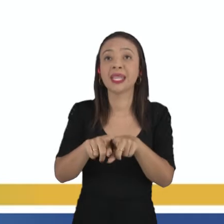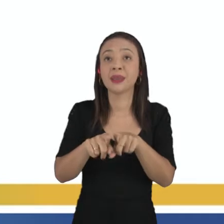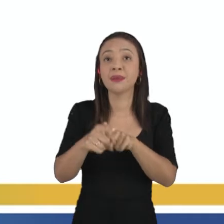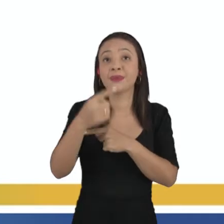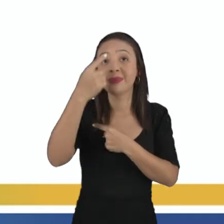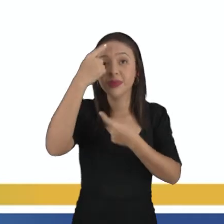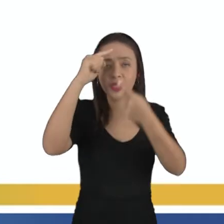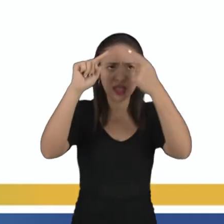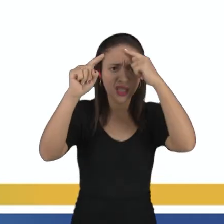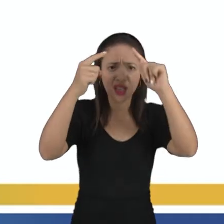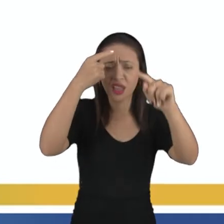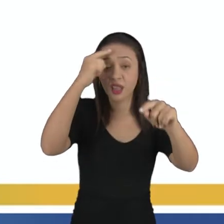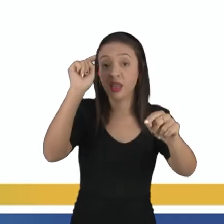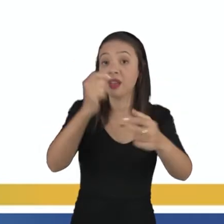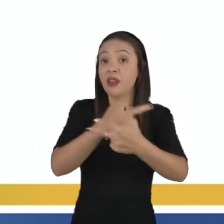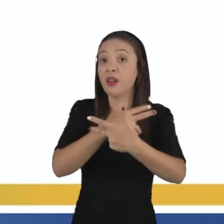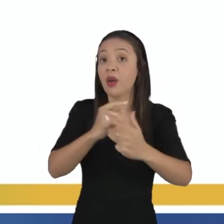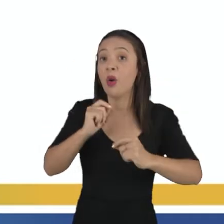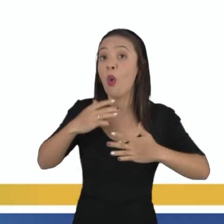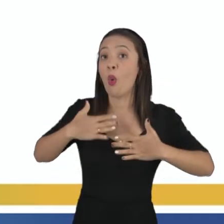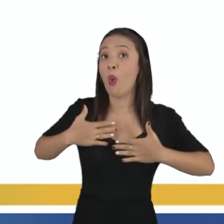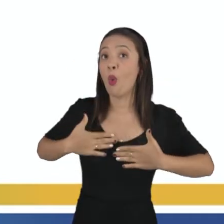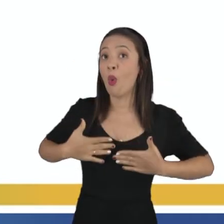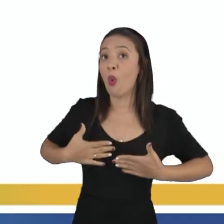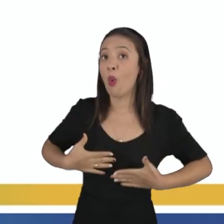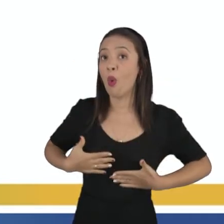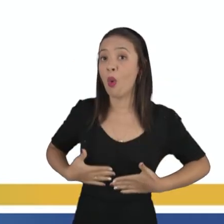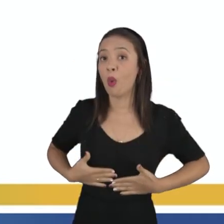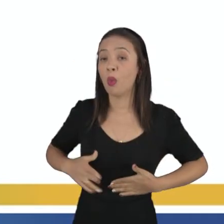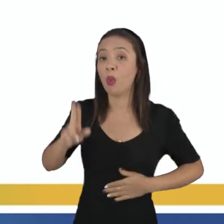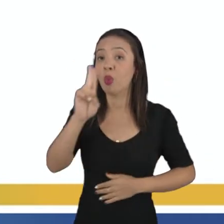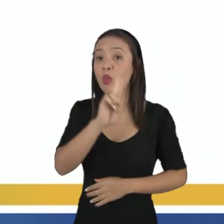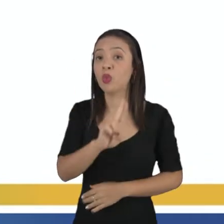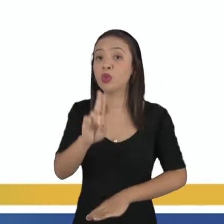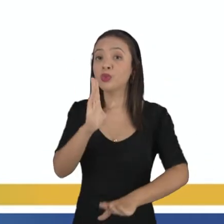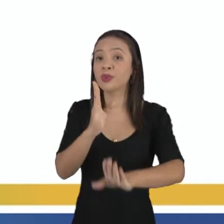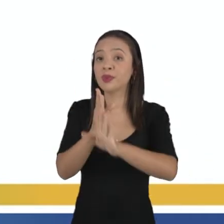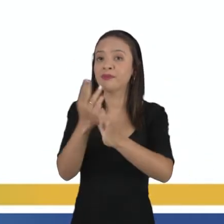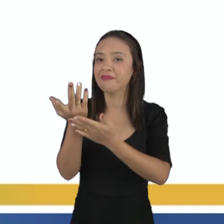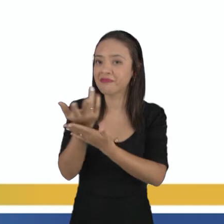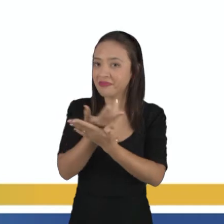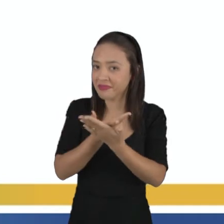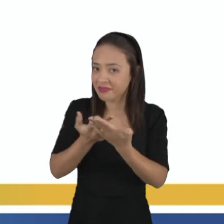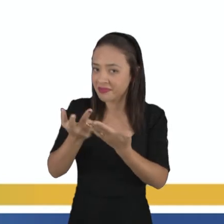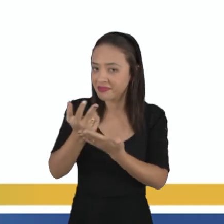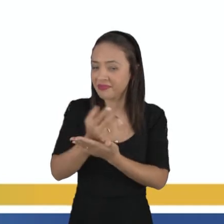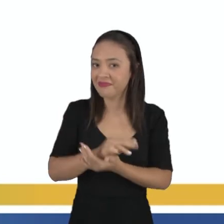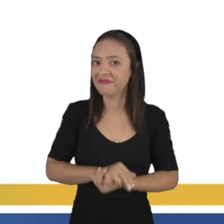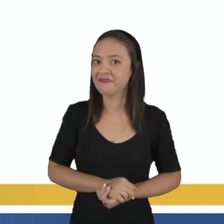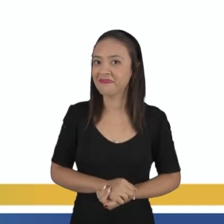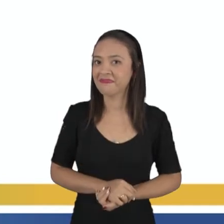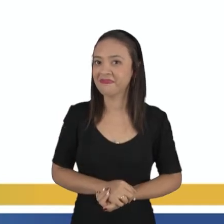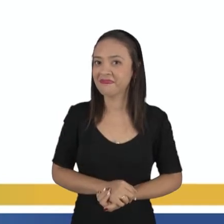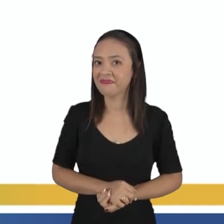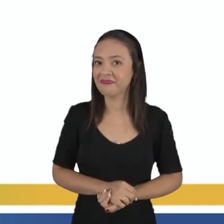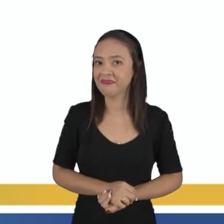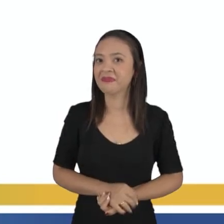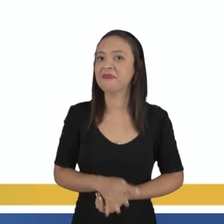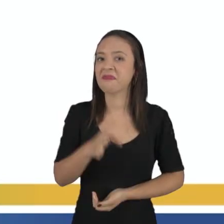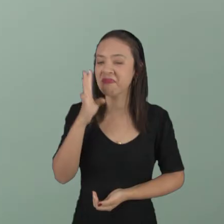da produção de um determinado tipo de corpo útil para essa arte. Olha que